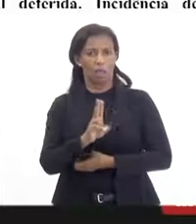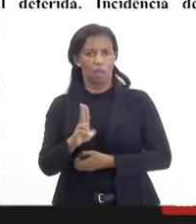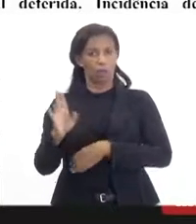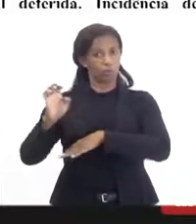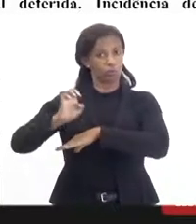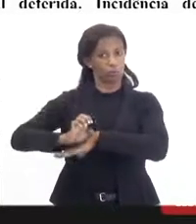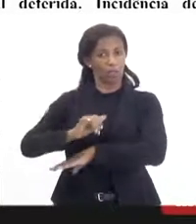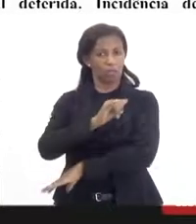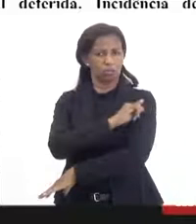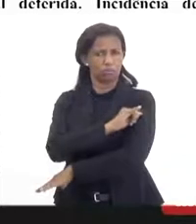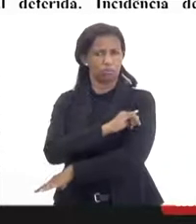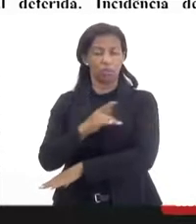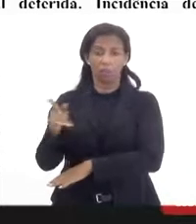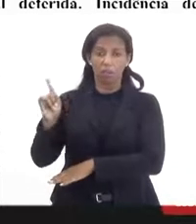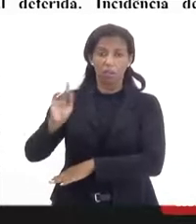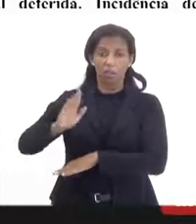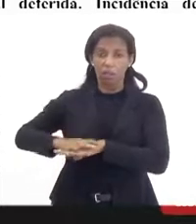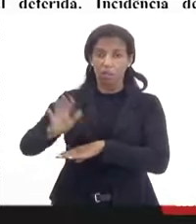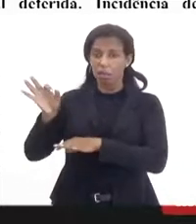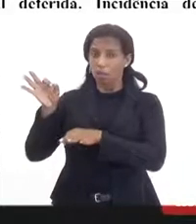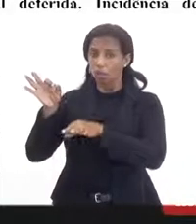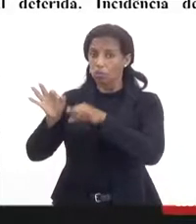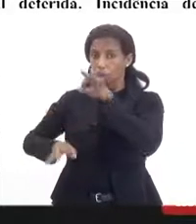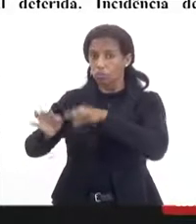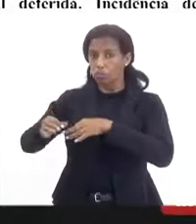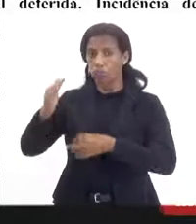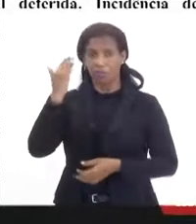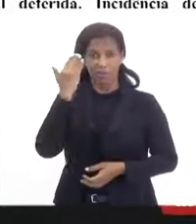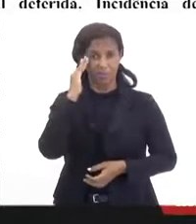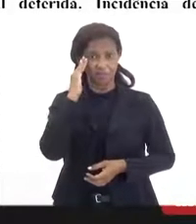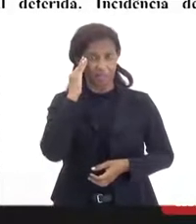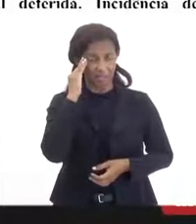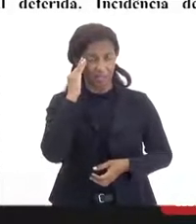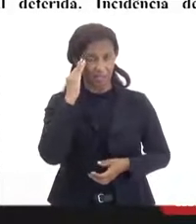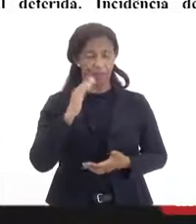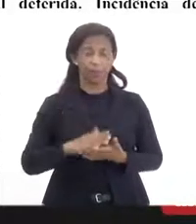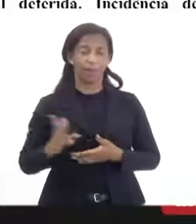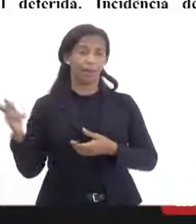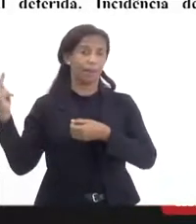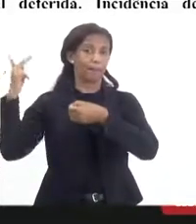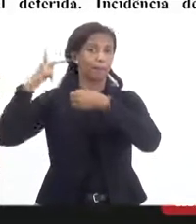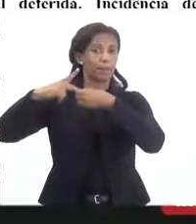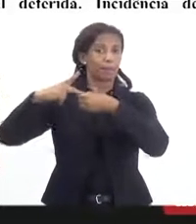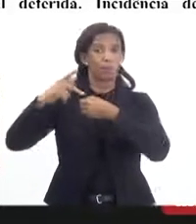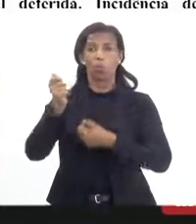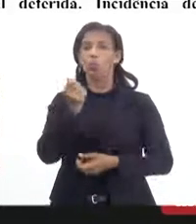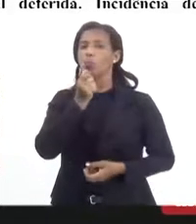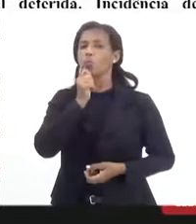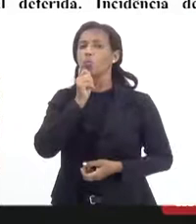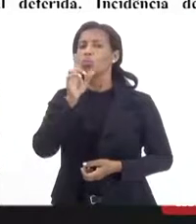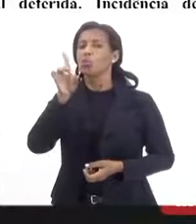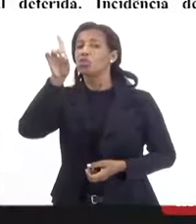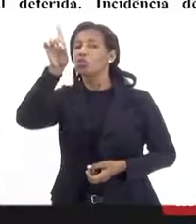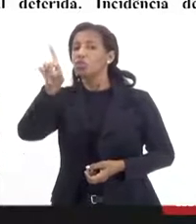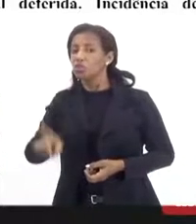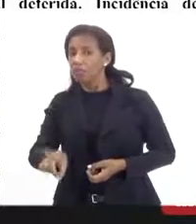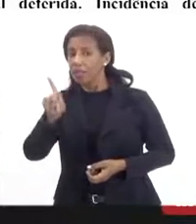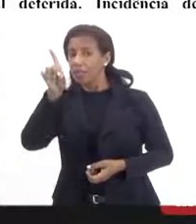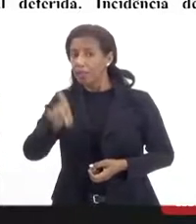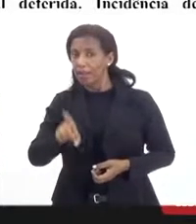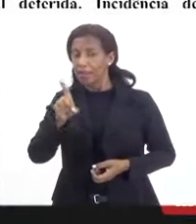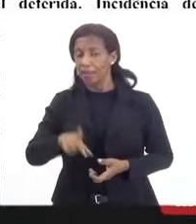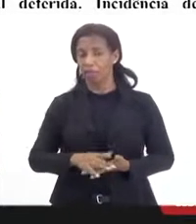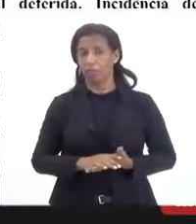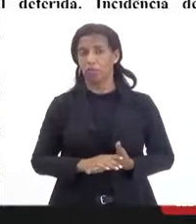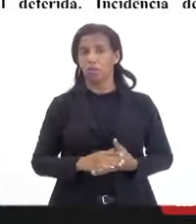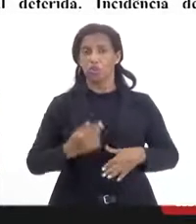que o juiz entendeu que a autora, o Petrobras, não tem direito ao crédito referente às aquisições de brocas